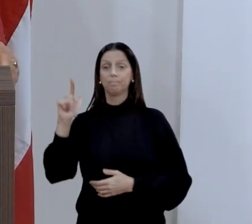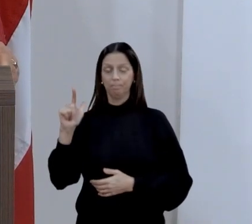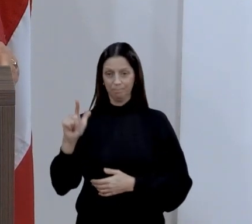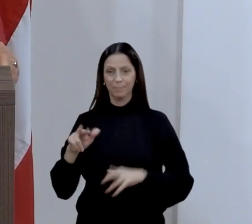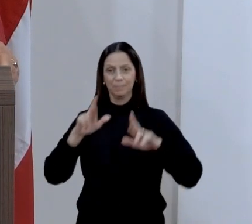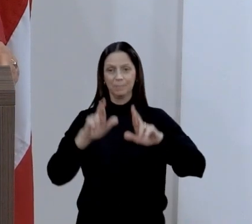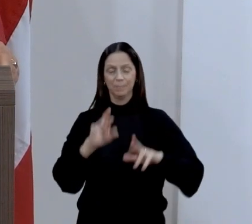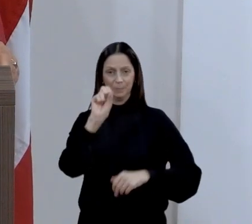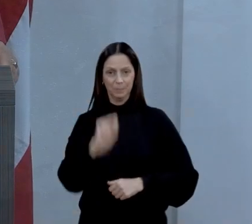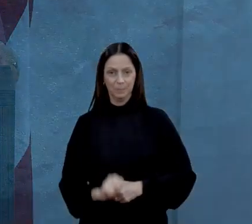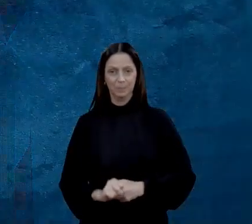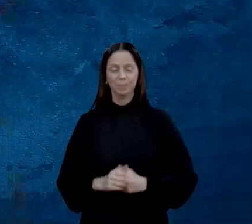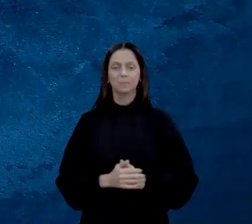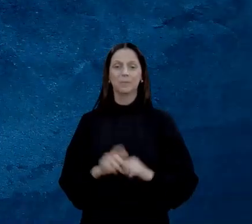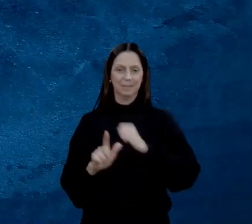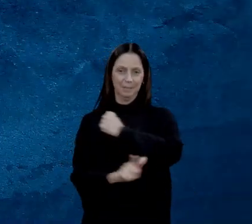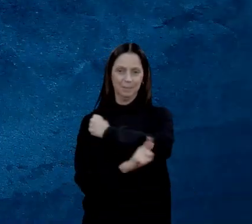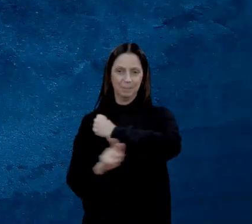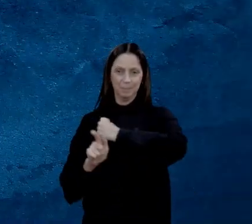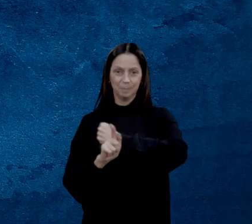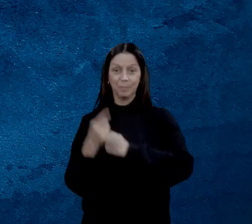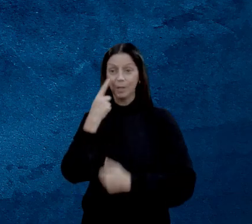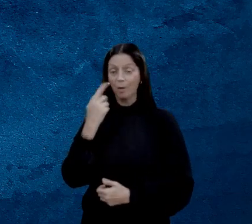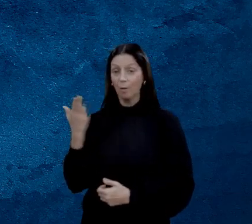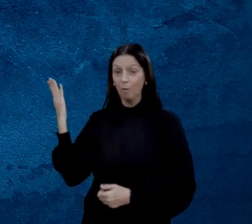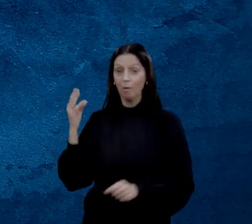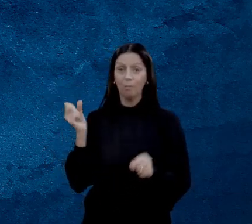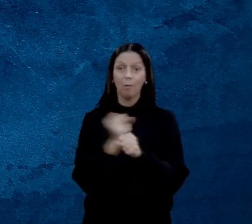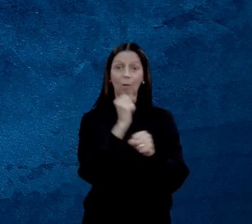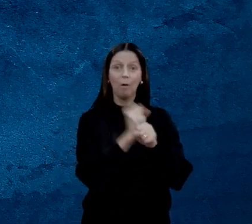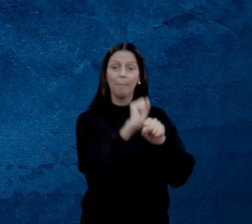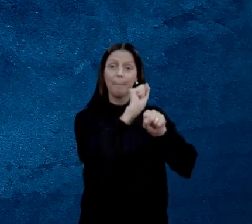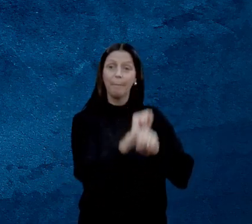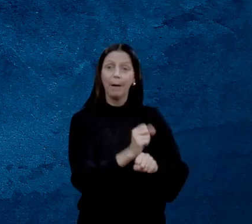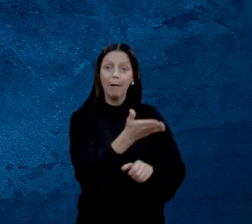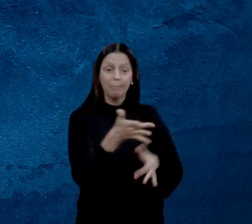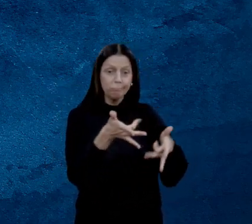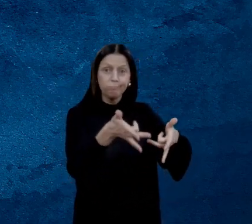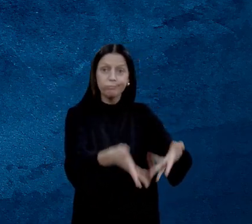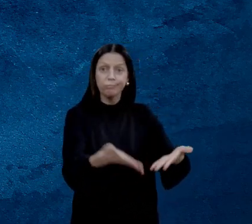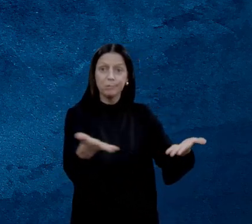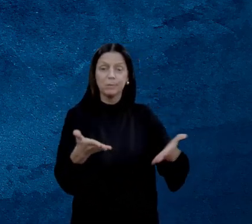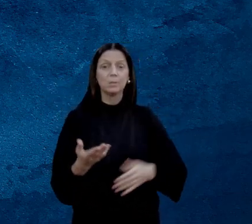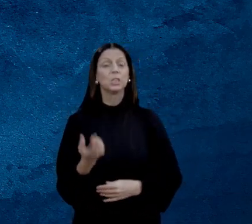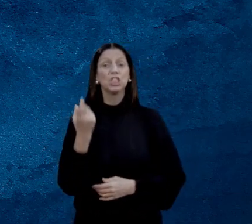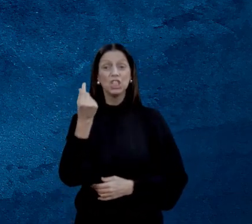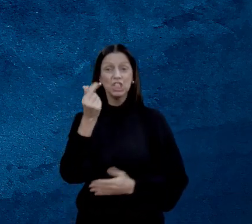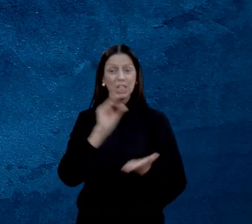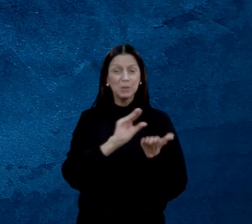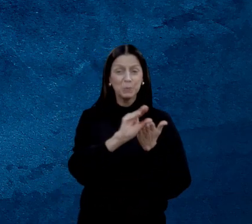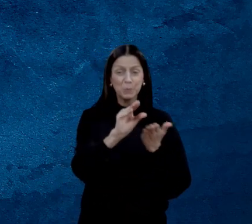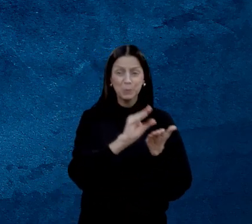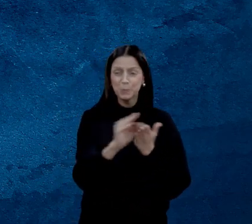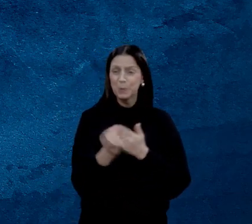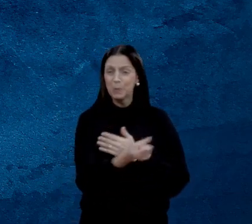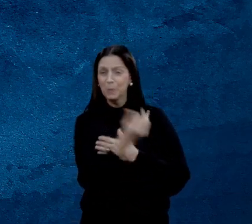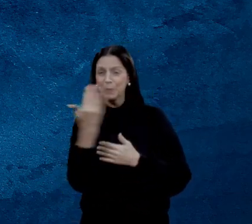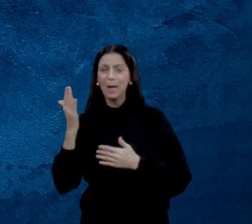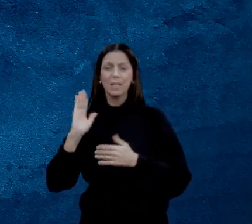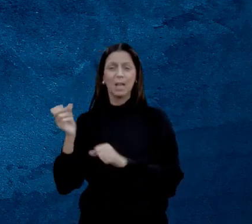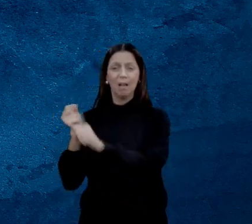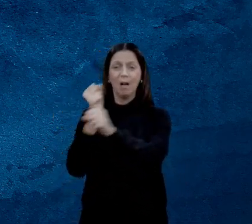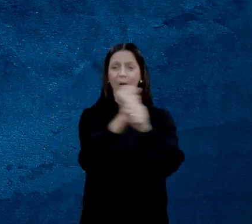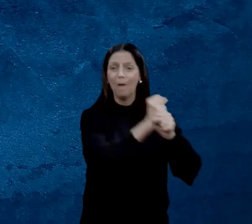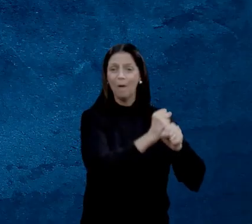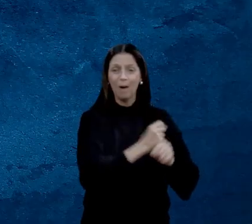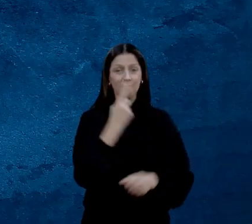na rua Santa Terezinha. De obras abandonadas, obras paralisadas, obras que não andam, muitos recursos a gente trouxe aí para diversas obras na cidade.